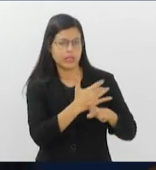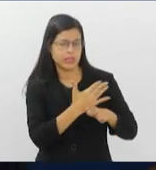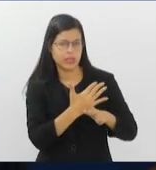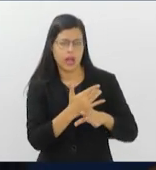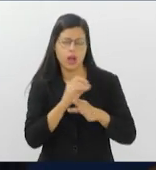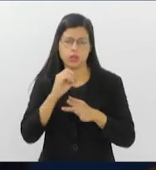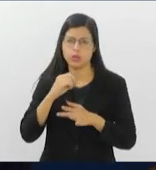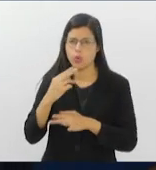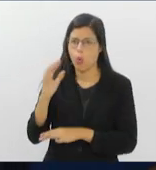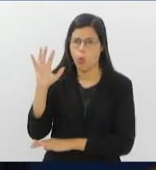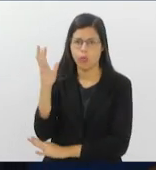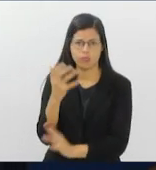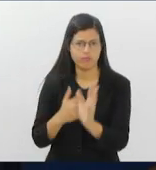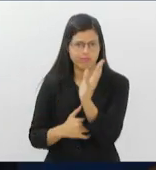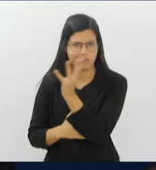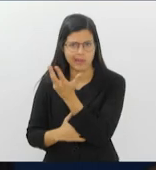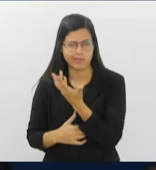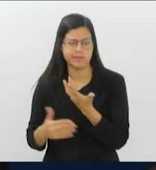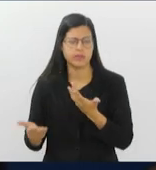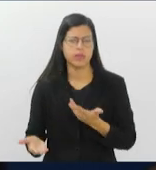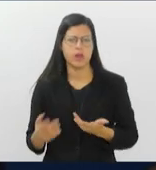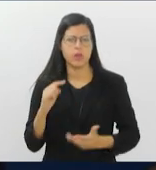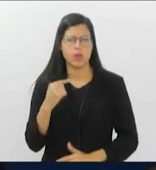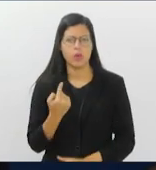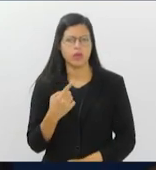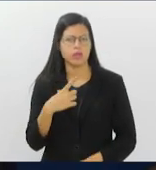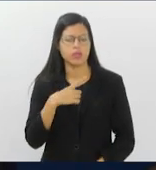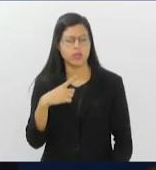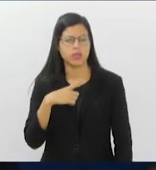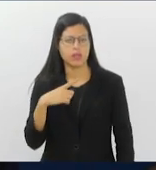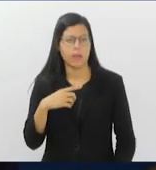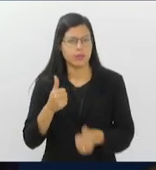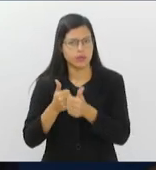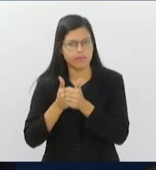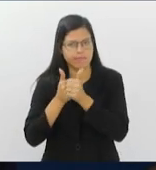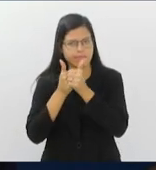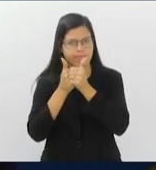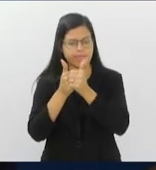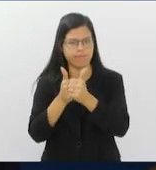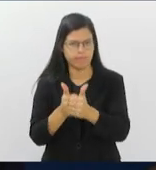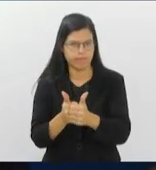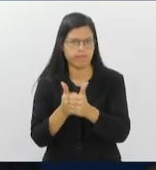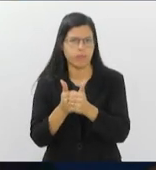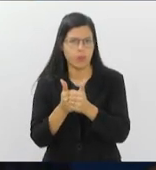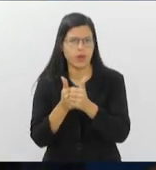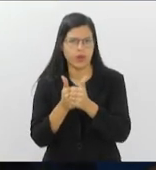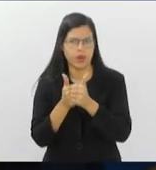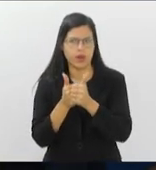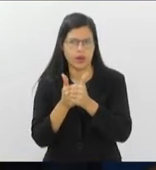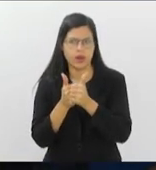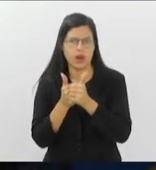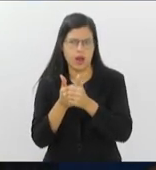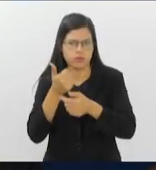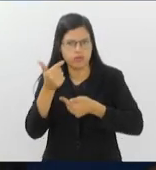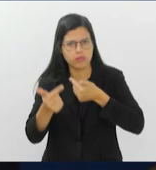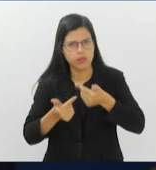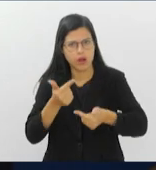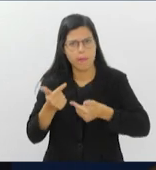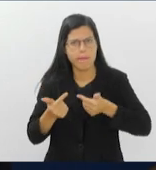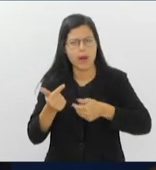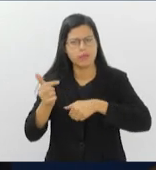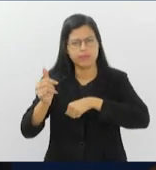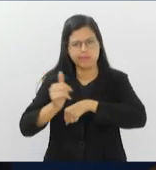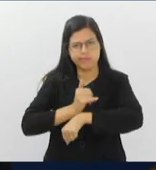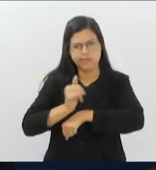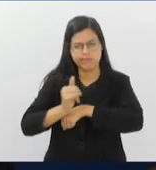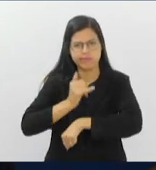de mata. Então nós temos acompanhado de perto com o trabalho de inteligência para